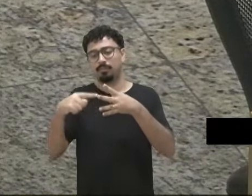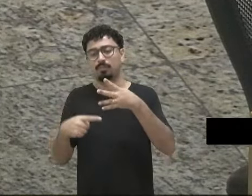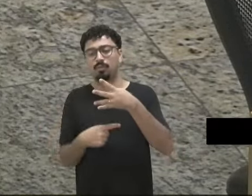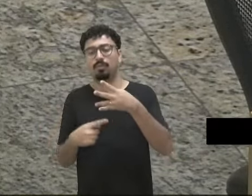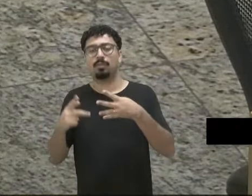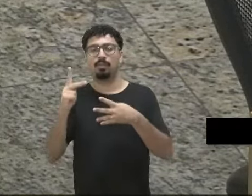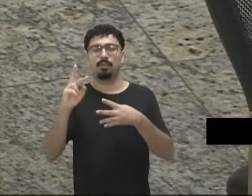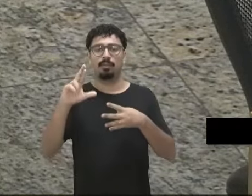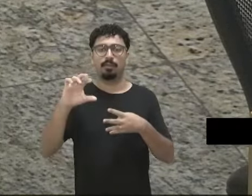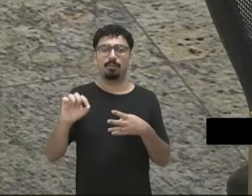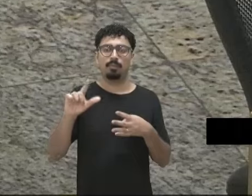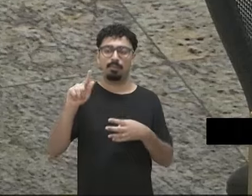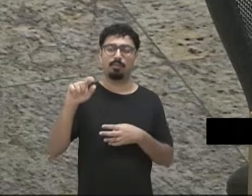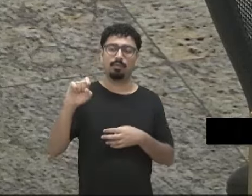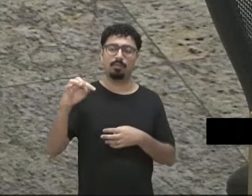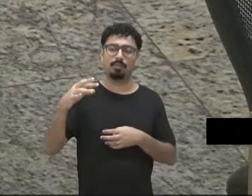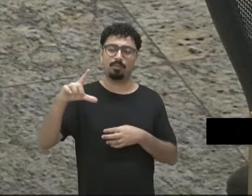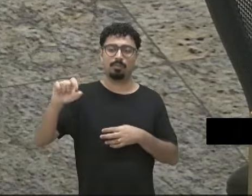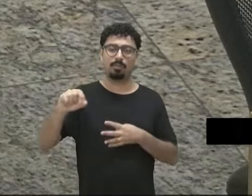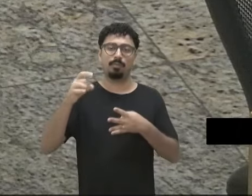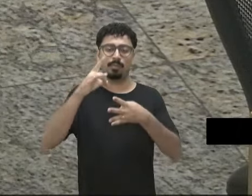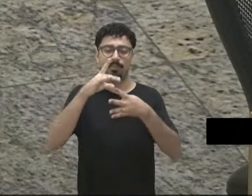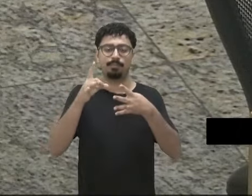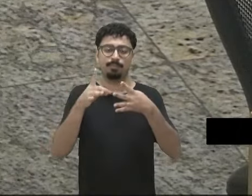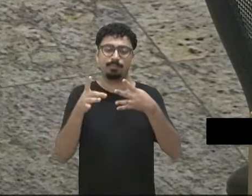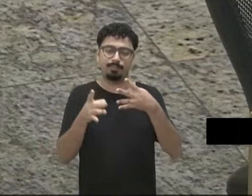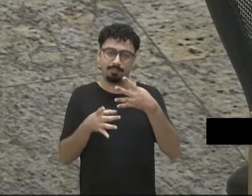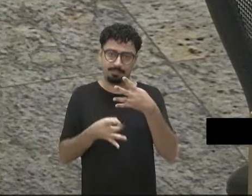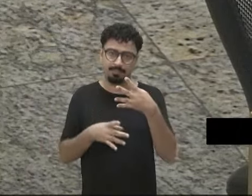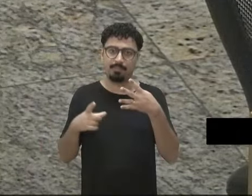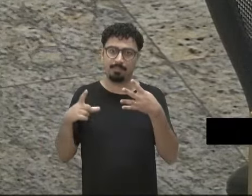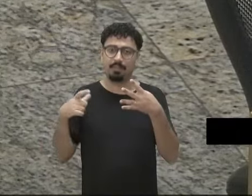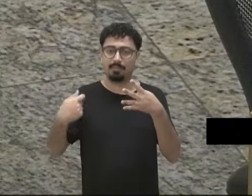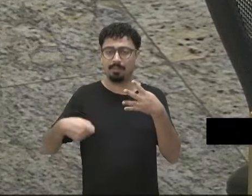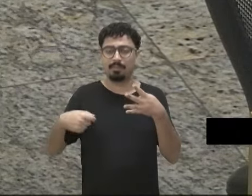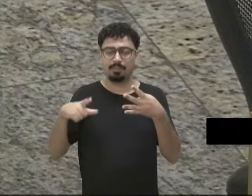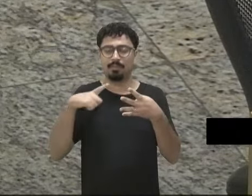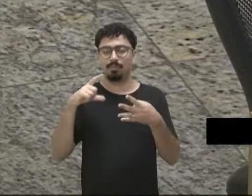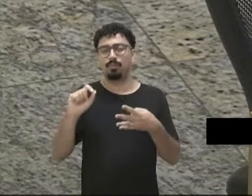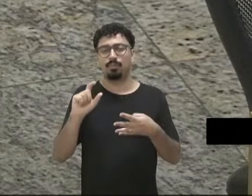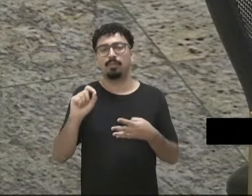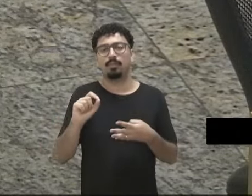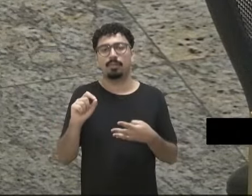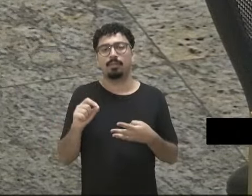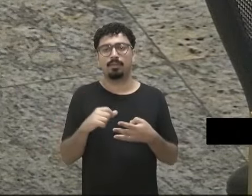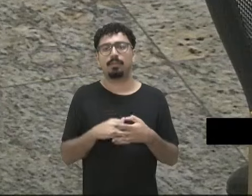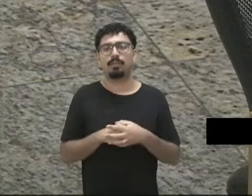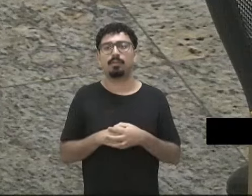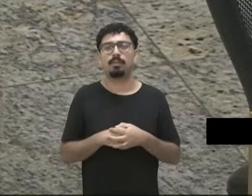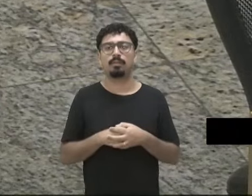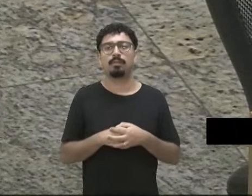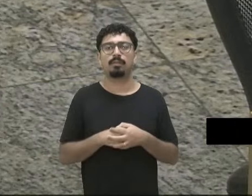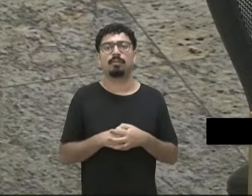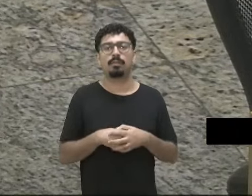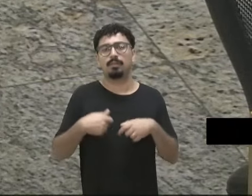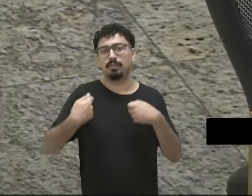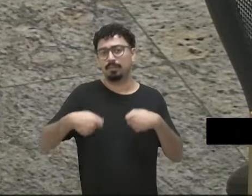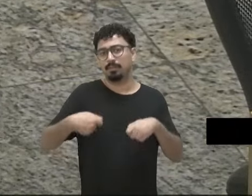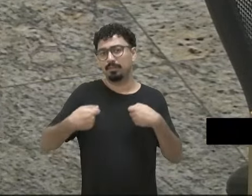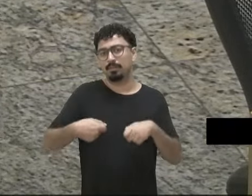Progestão. Para cada nível do Progestão, o Instituto de Previdência precisa atender uma série de requisitos, inclusive